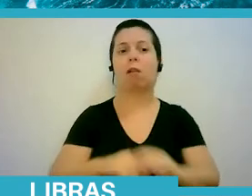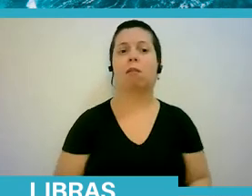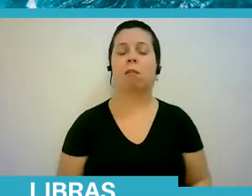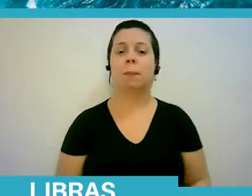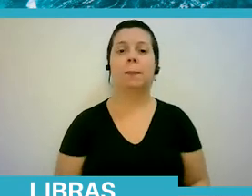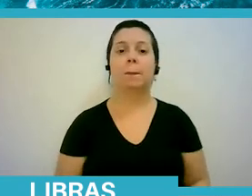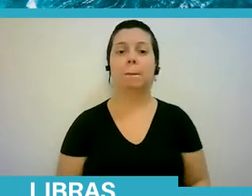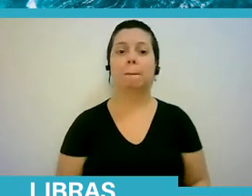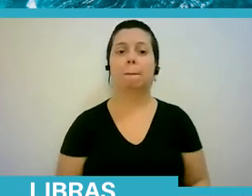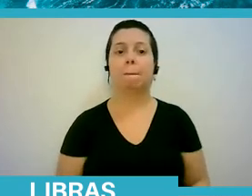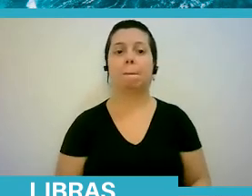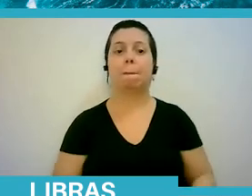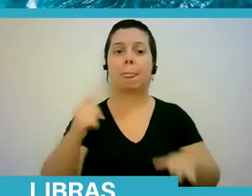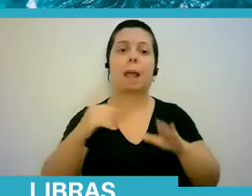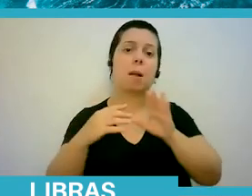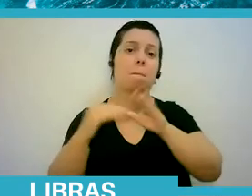padrão